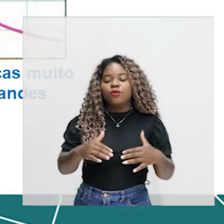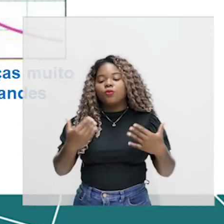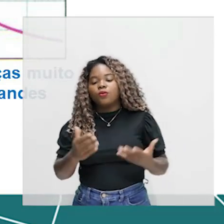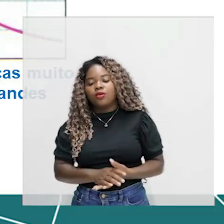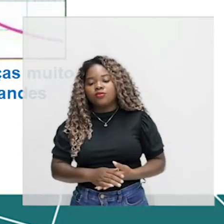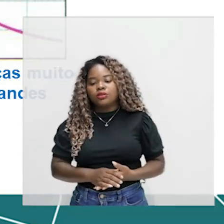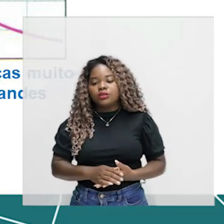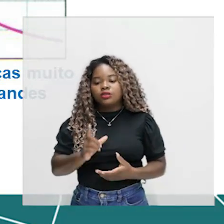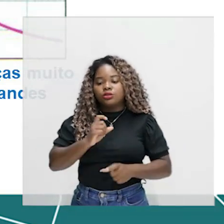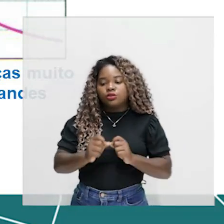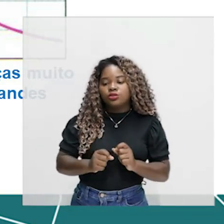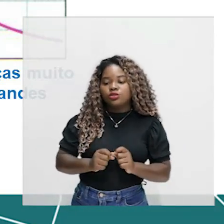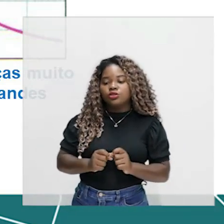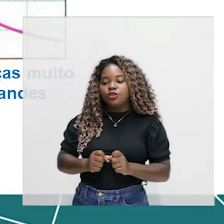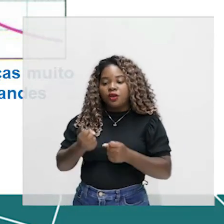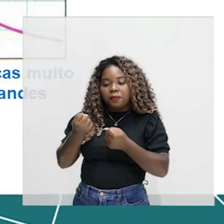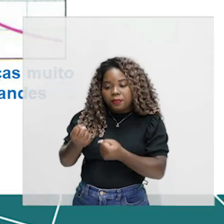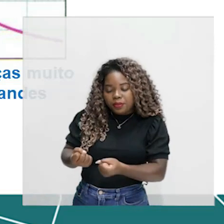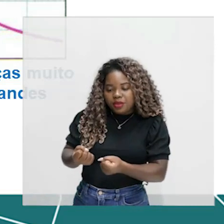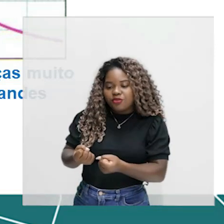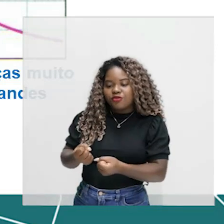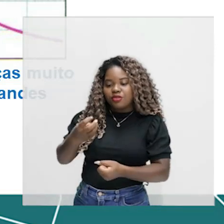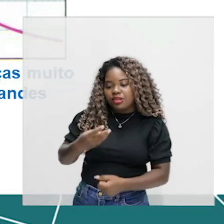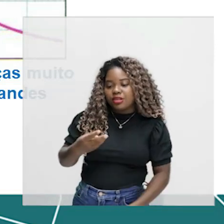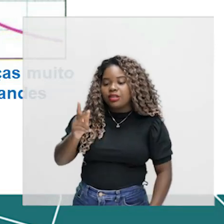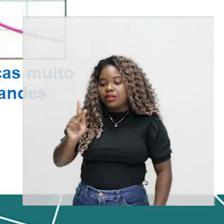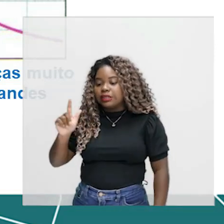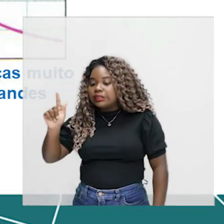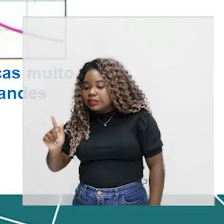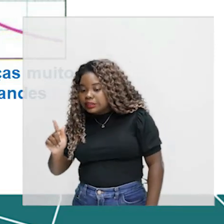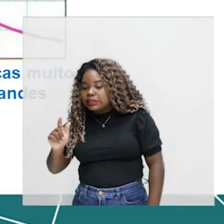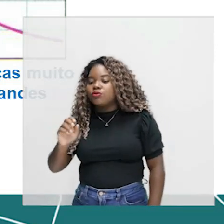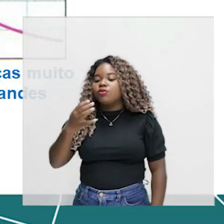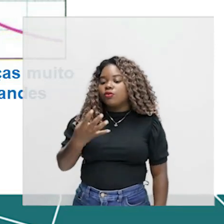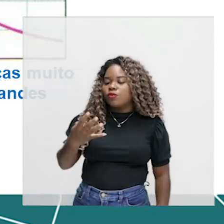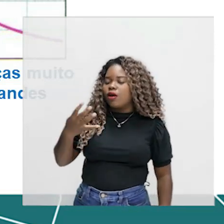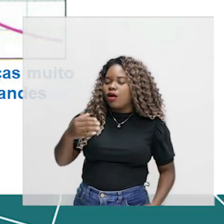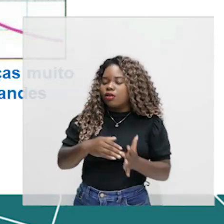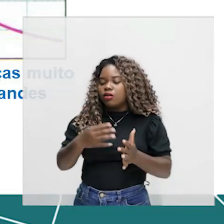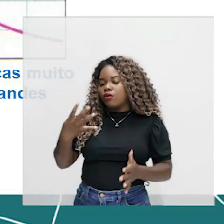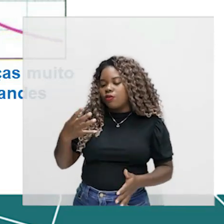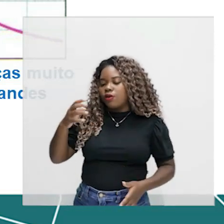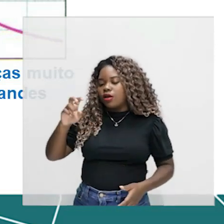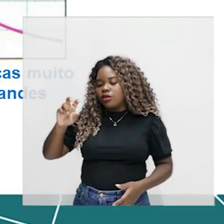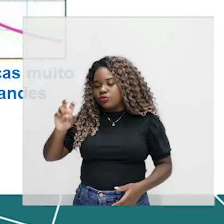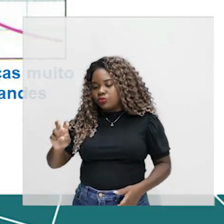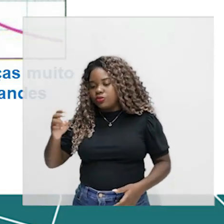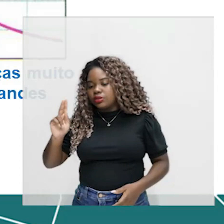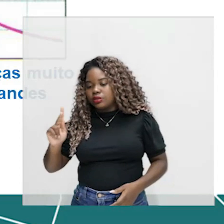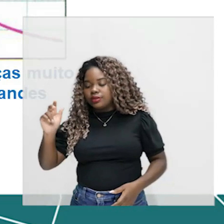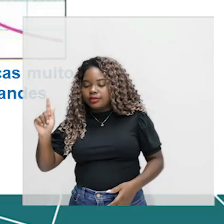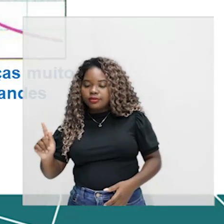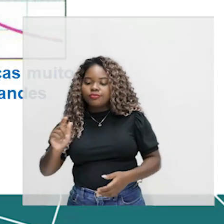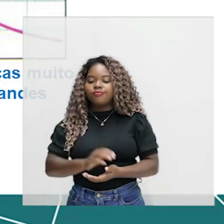um peso entre 3 kg até 4 kg tá ou seja um fenótipo intermediário foi percebido que